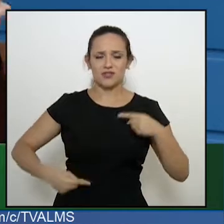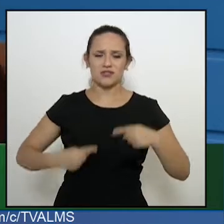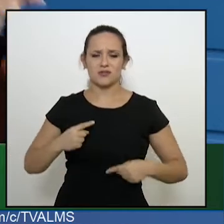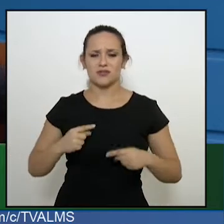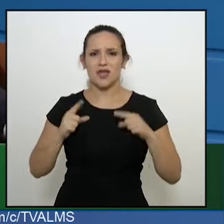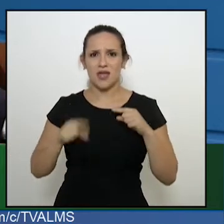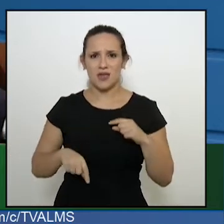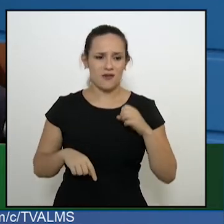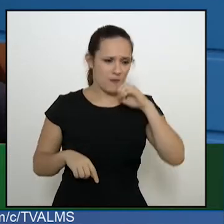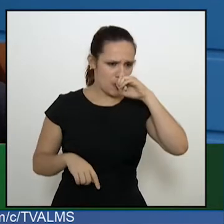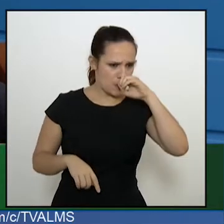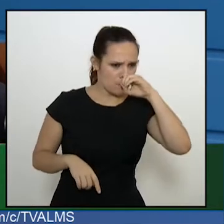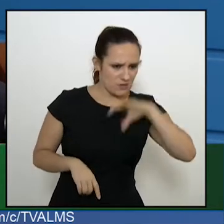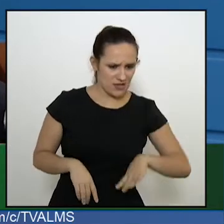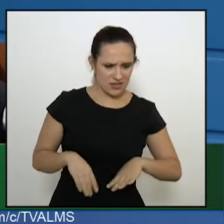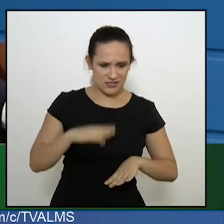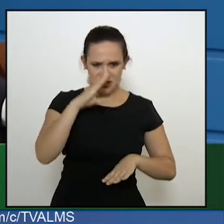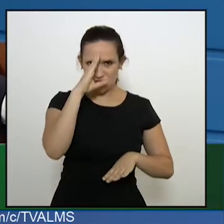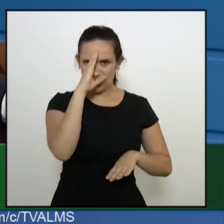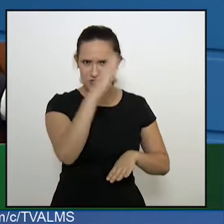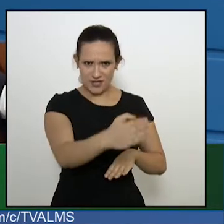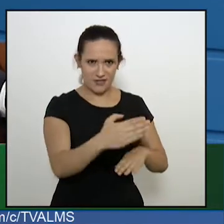não só a violência direta,